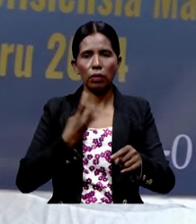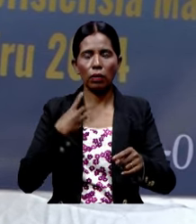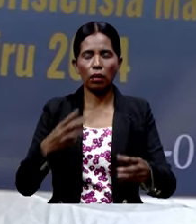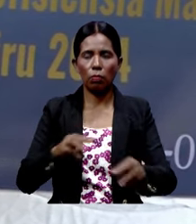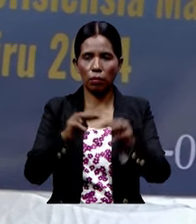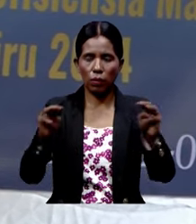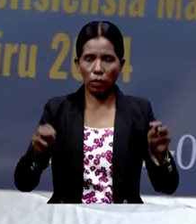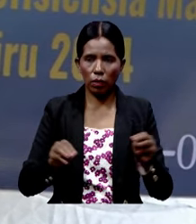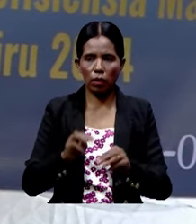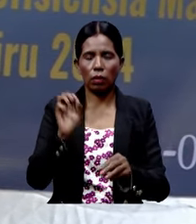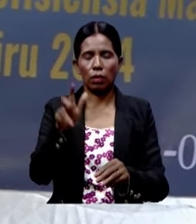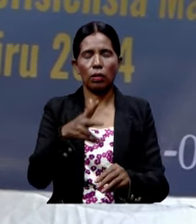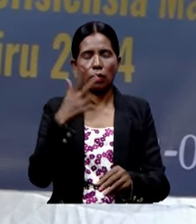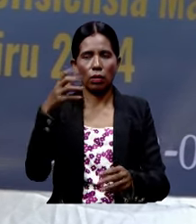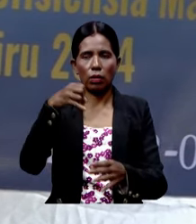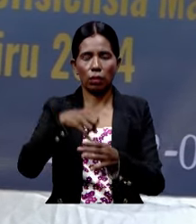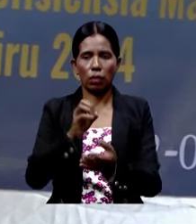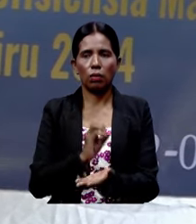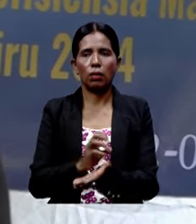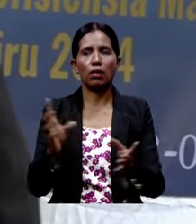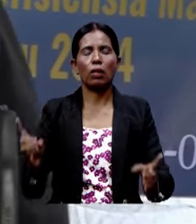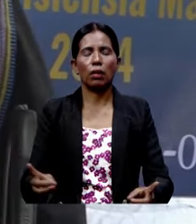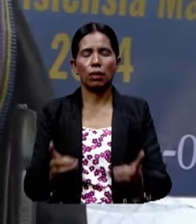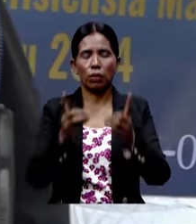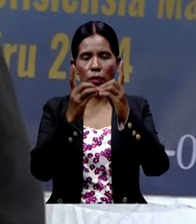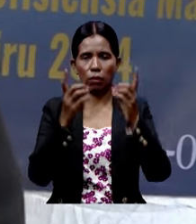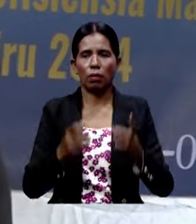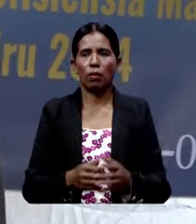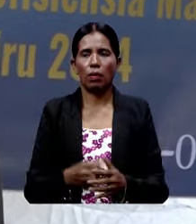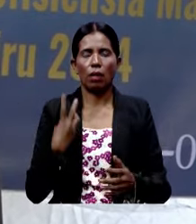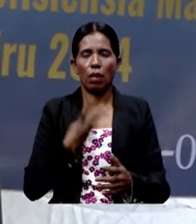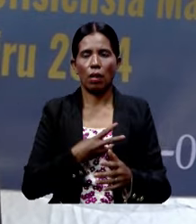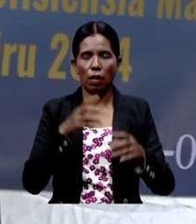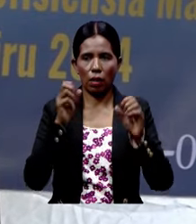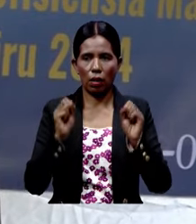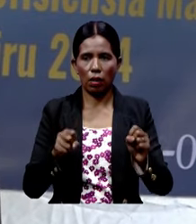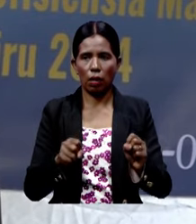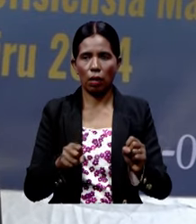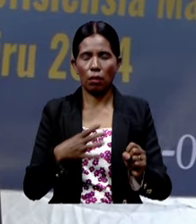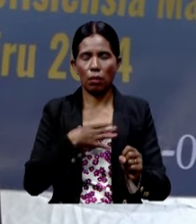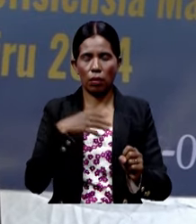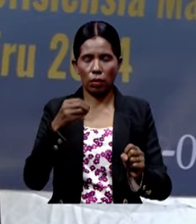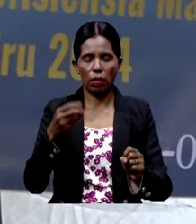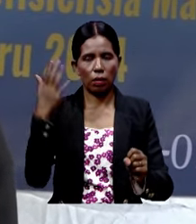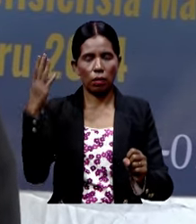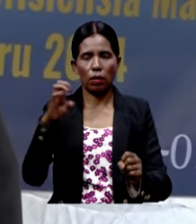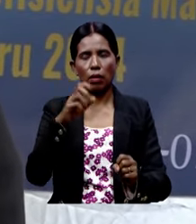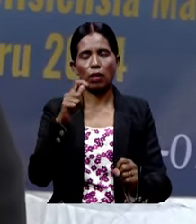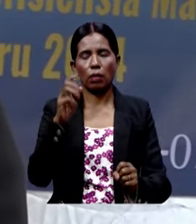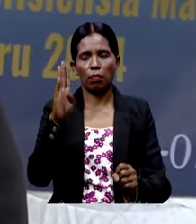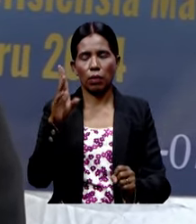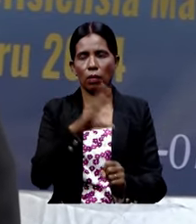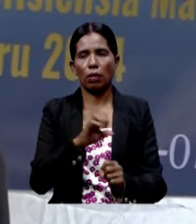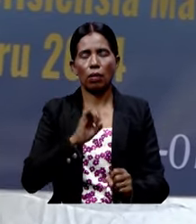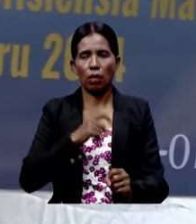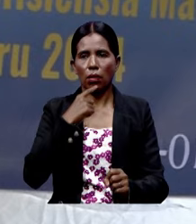municipi San Lourdes Sintolu inclui raiwa asor malone, ambele bele gosta malu ya et buneba how de